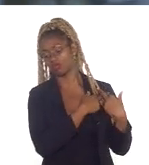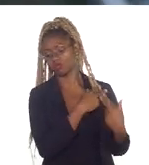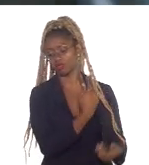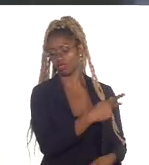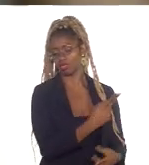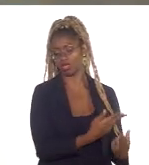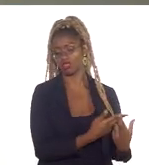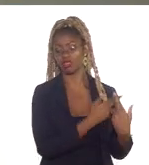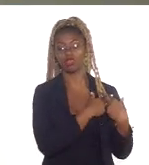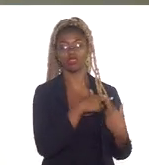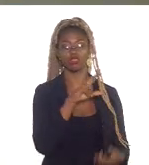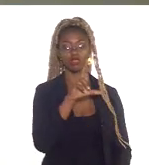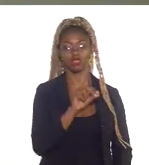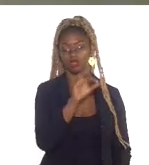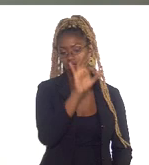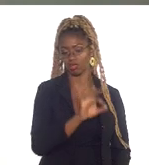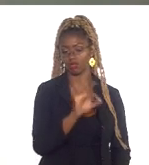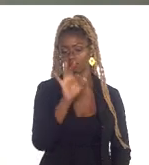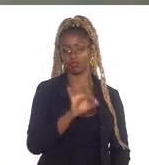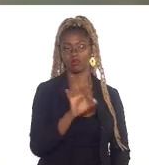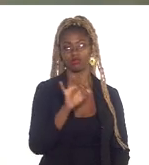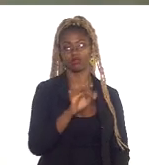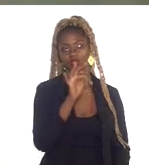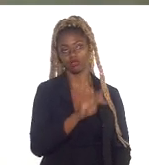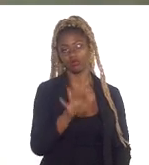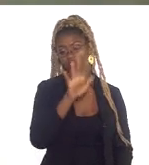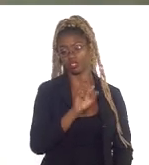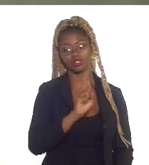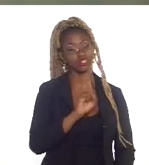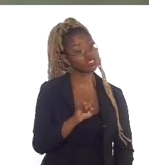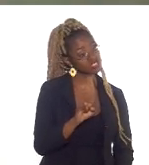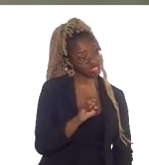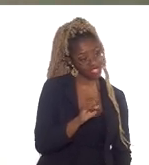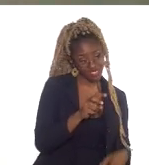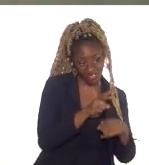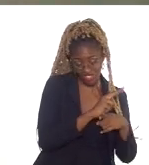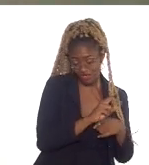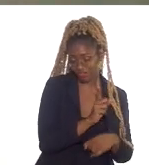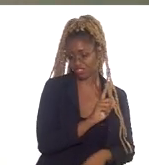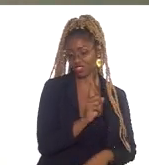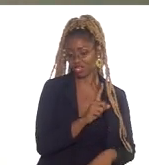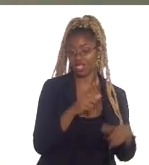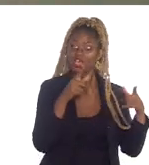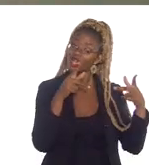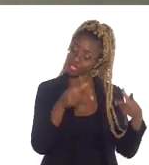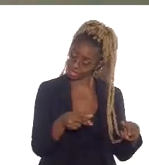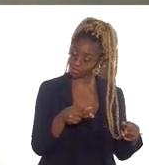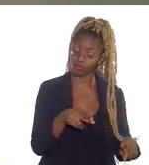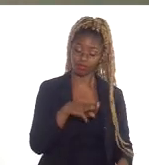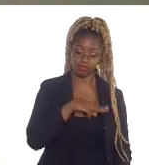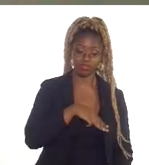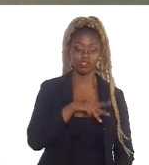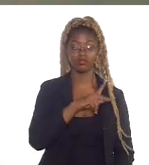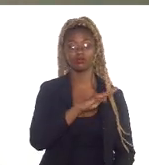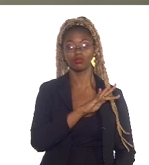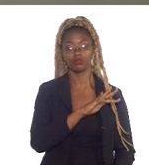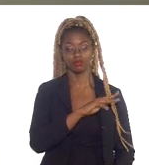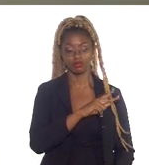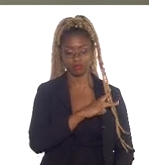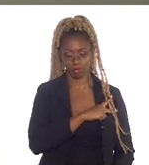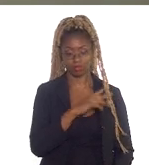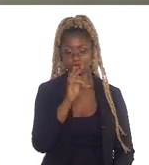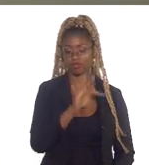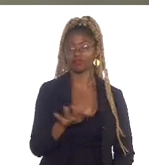sobre 50% da União. Se não fiscalizar, cabe fazer a mesma coisa ao Ministério Público